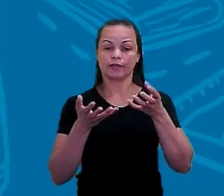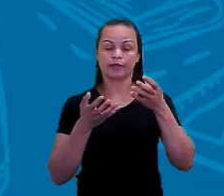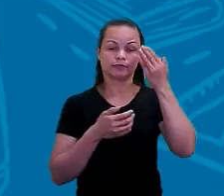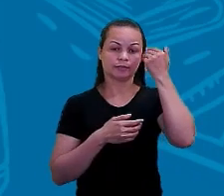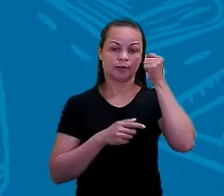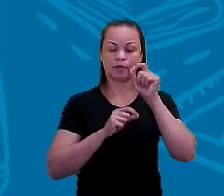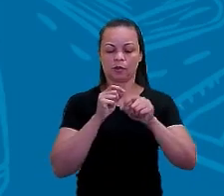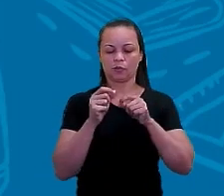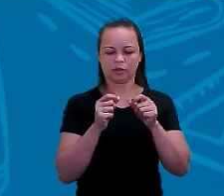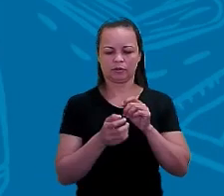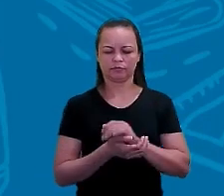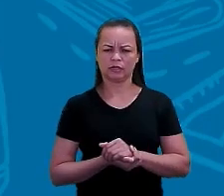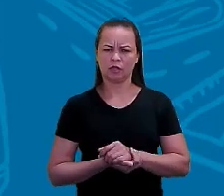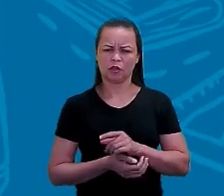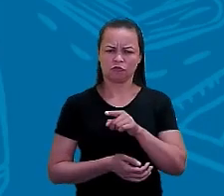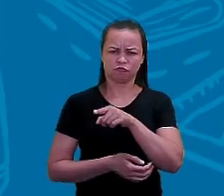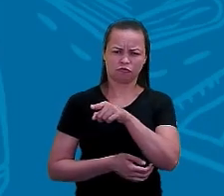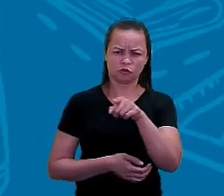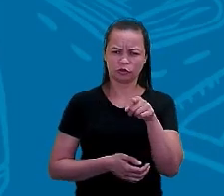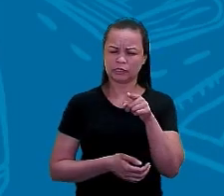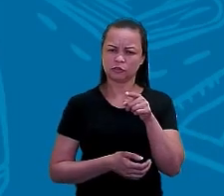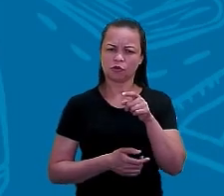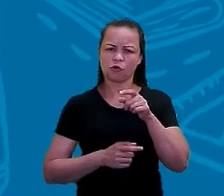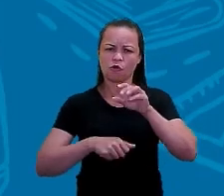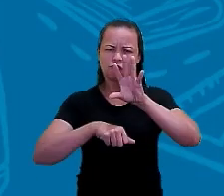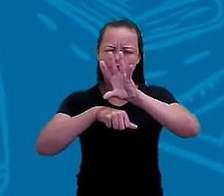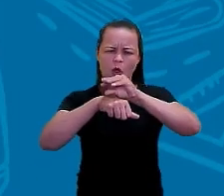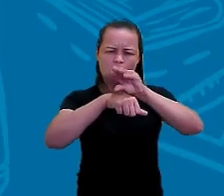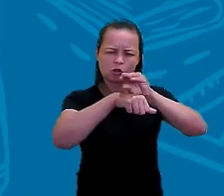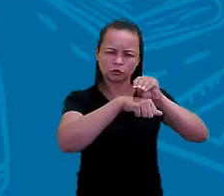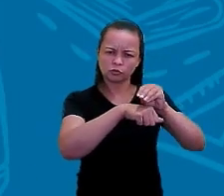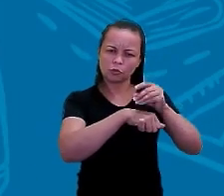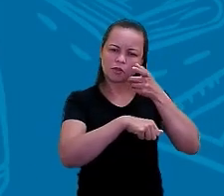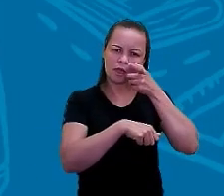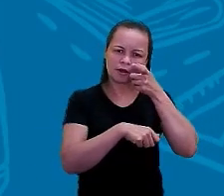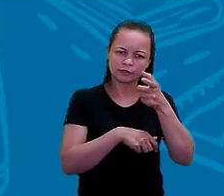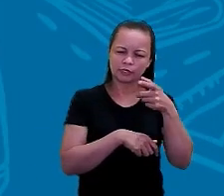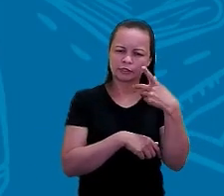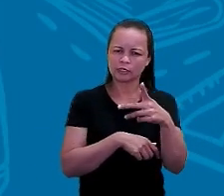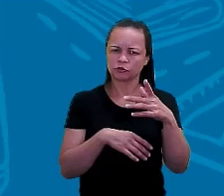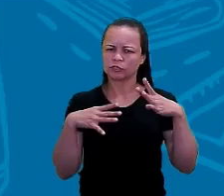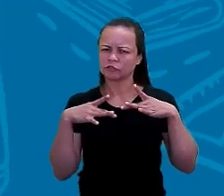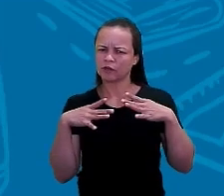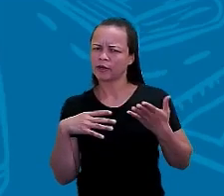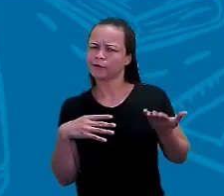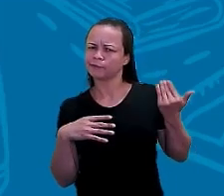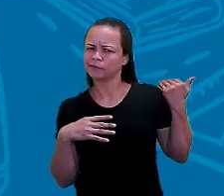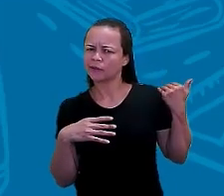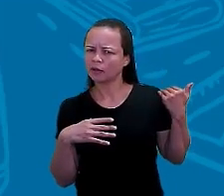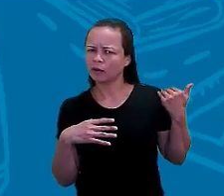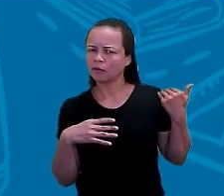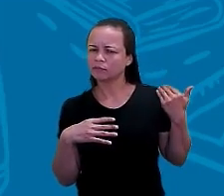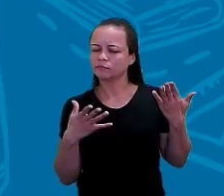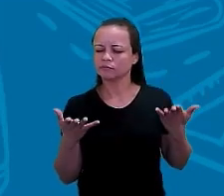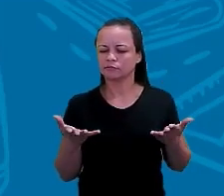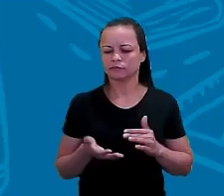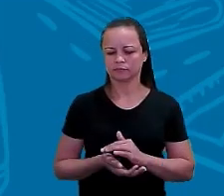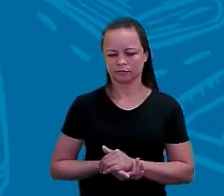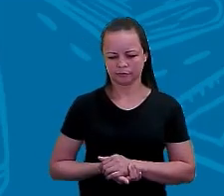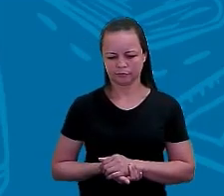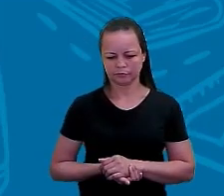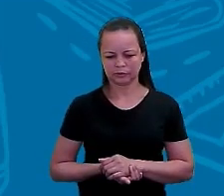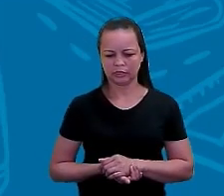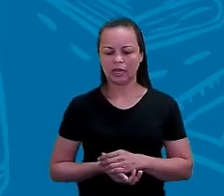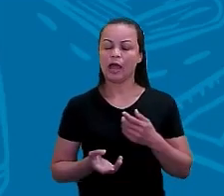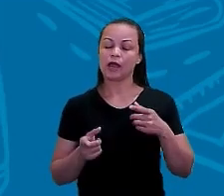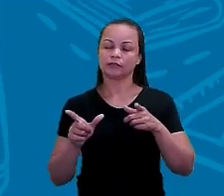saber, você tirou muitas fotos interessantes nas suas últimas férias? Como ficaria? Seria took,